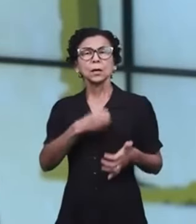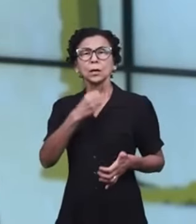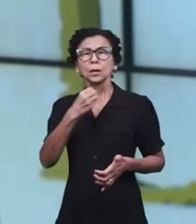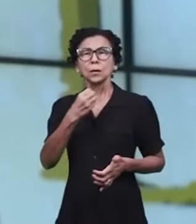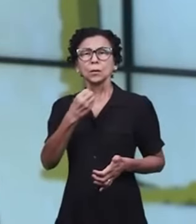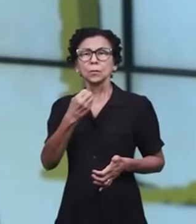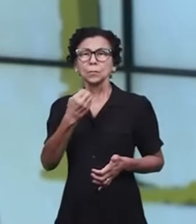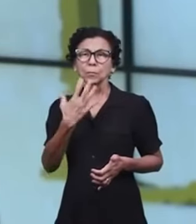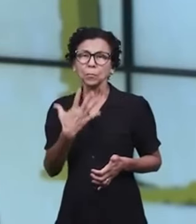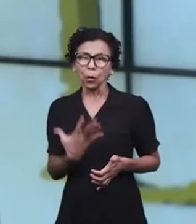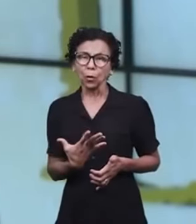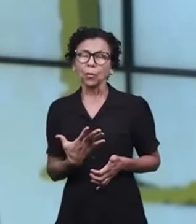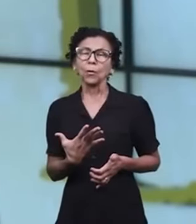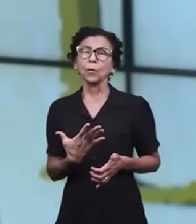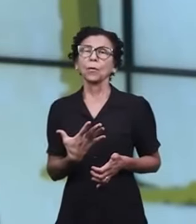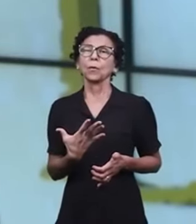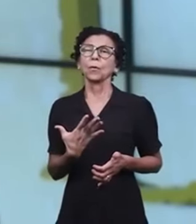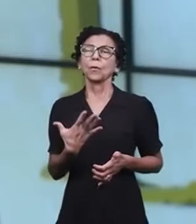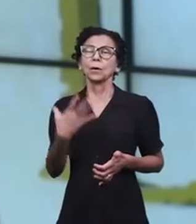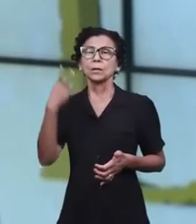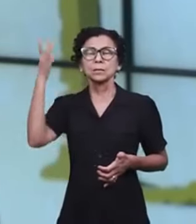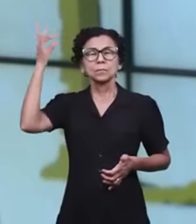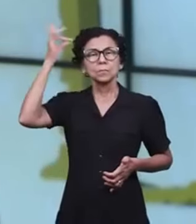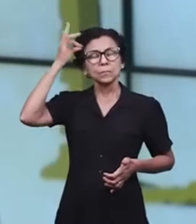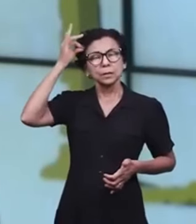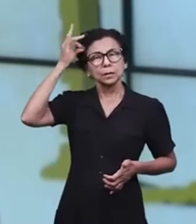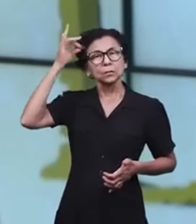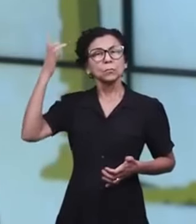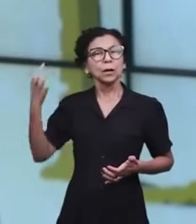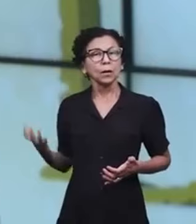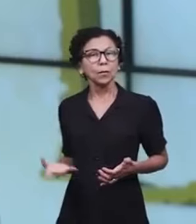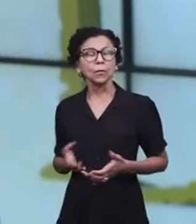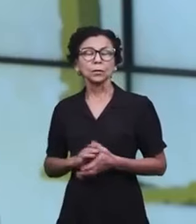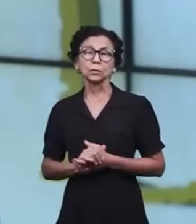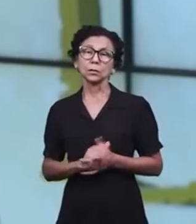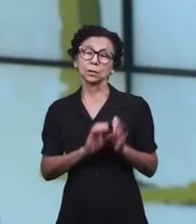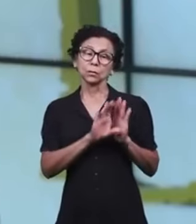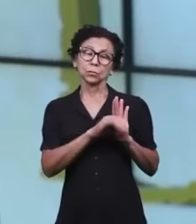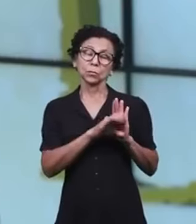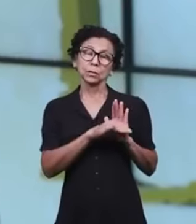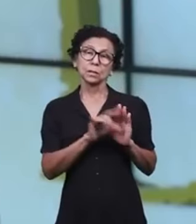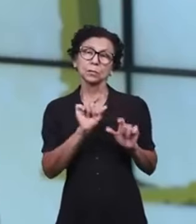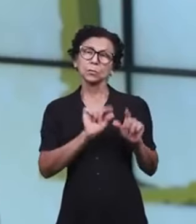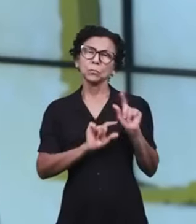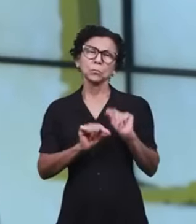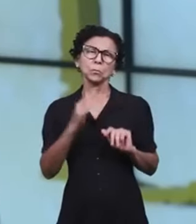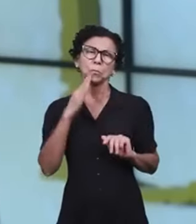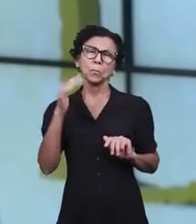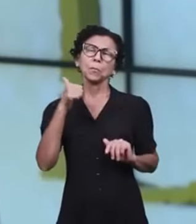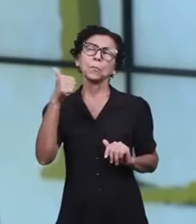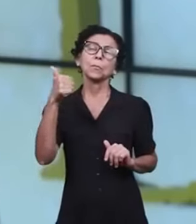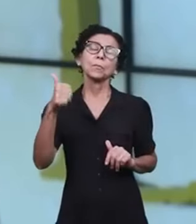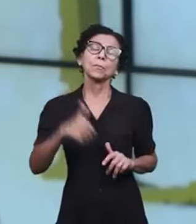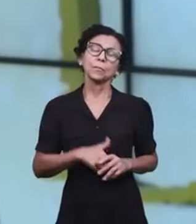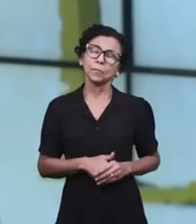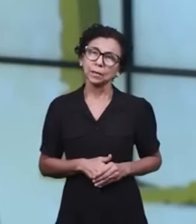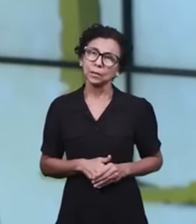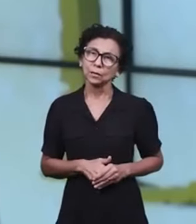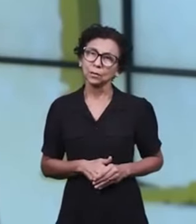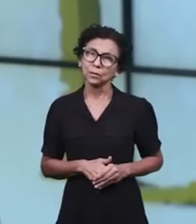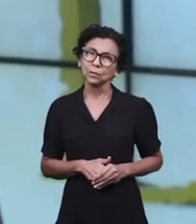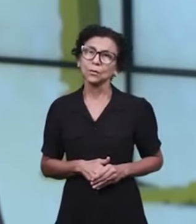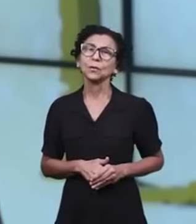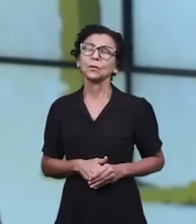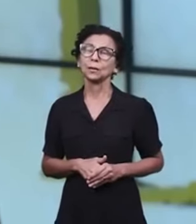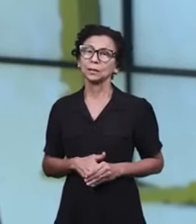ele. Então, há claramente conceitos diferentes do que é melhor. Para a obra de Davi, o melhor